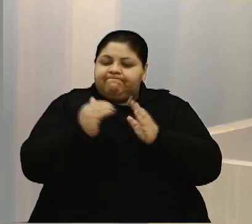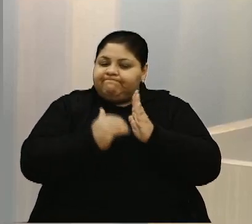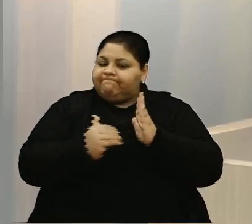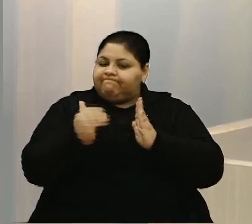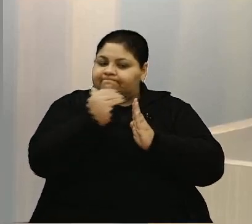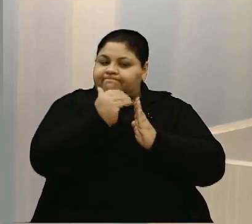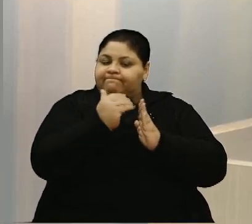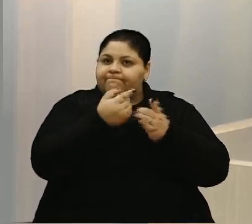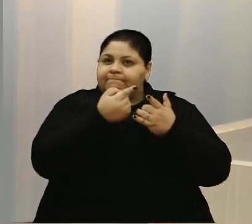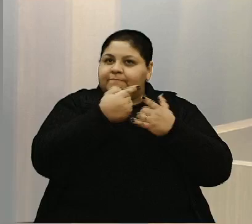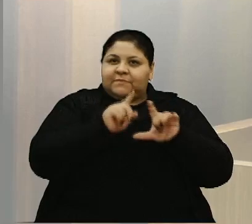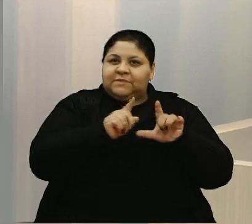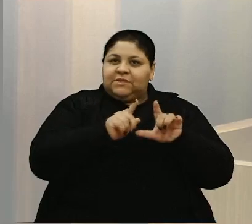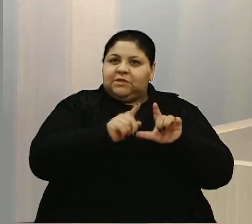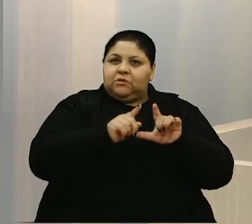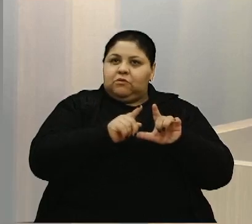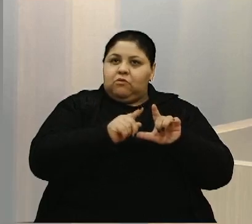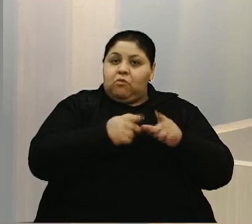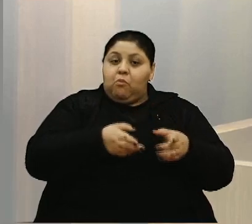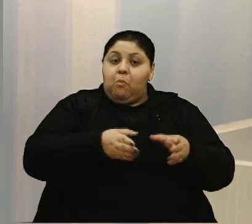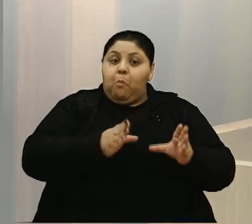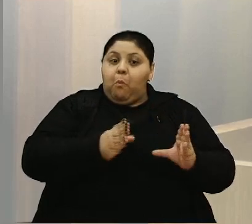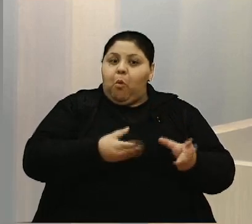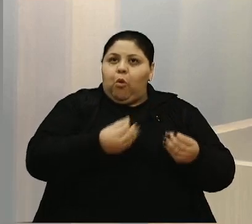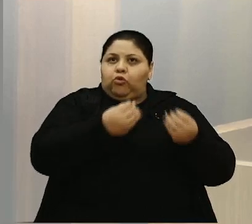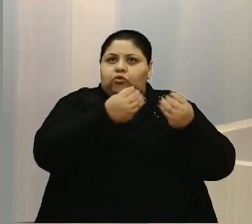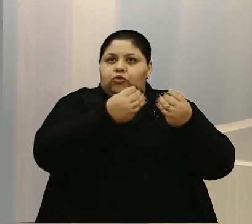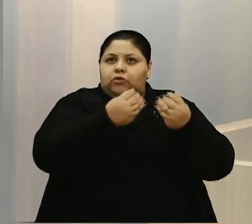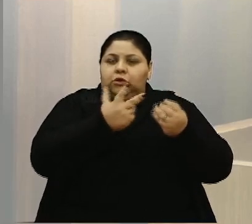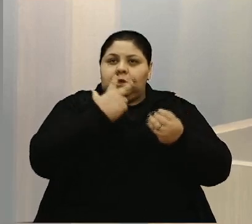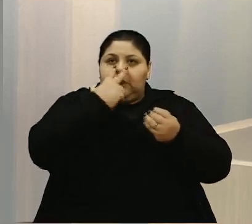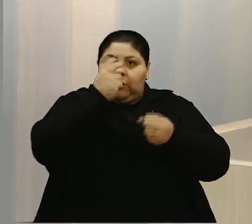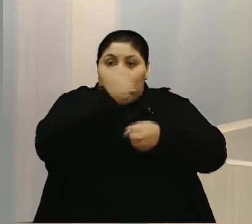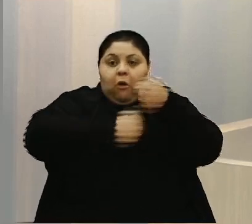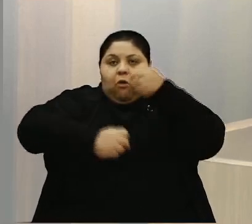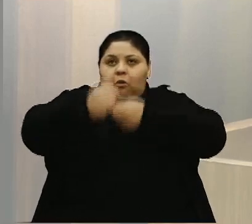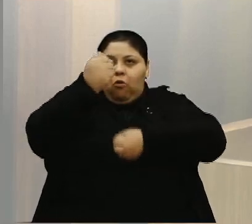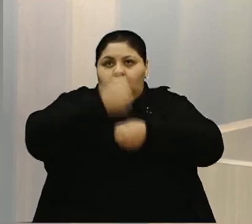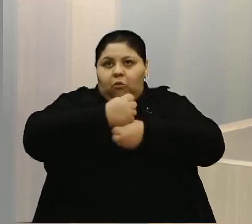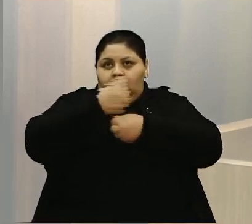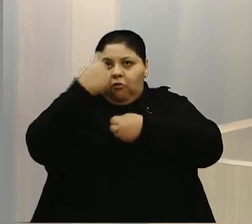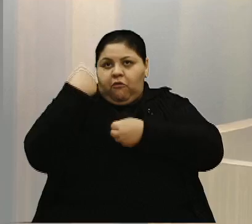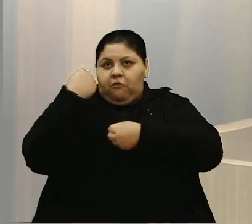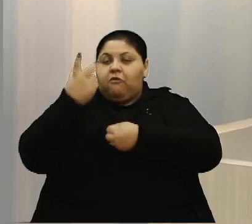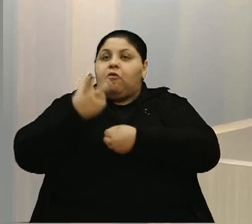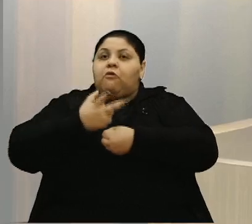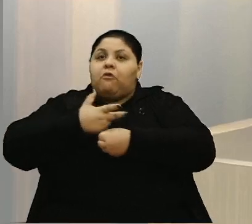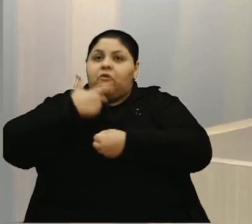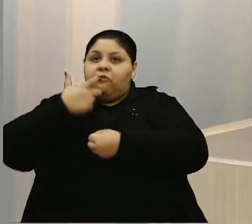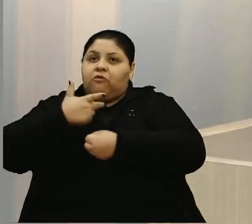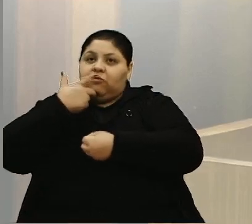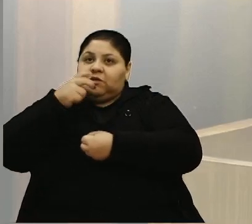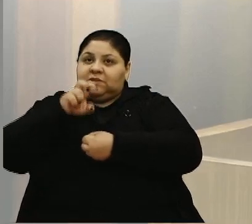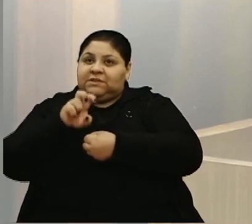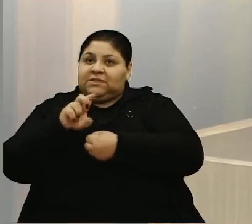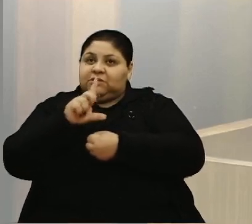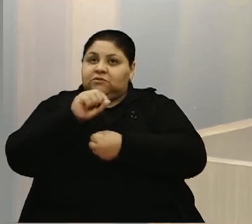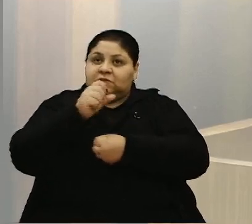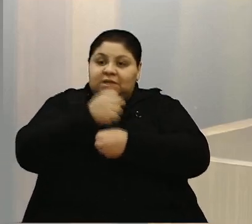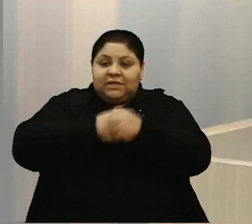aumento expressivo como acontecia nos anos anteriores. Eu estou falando de 5, 10 anos